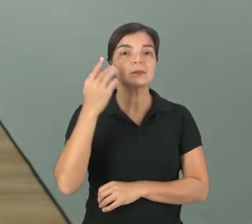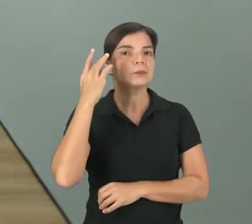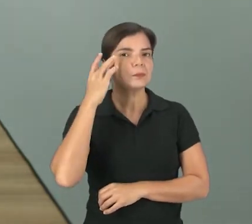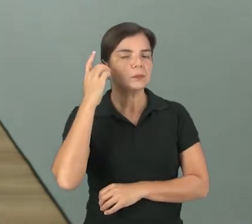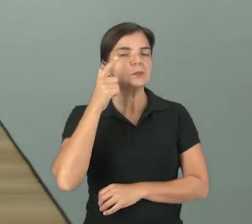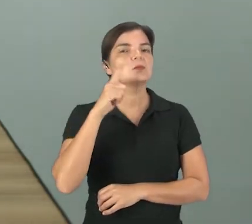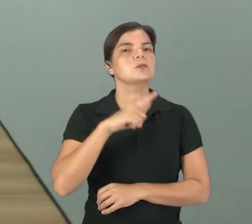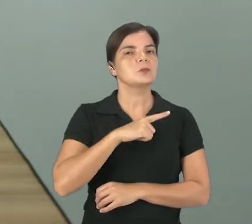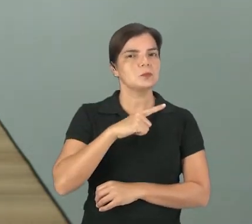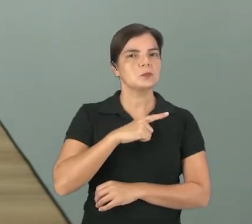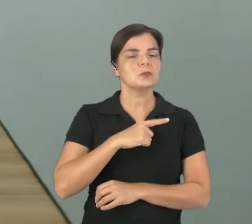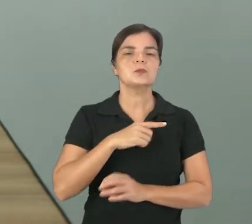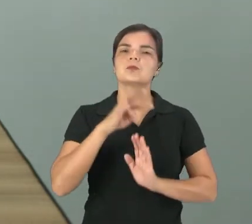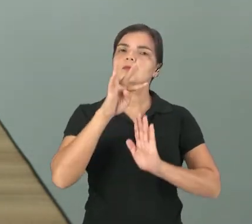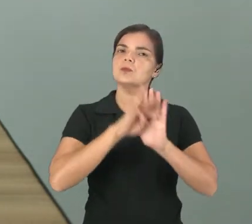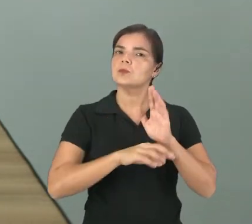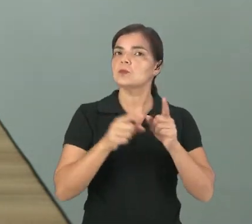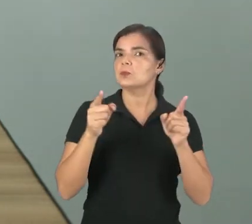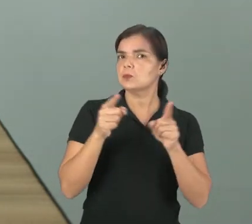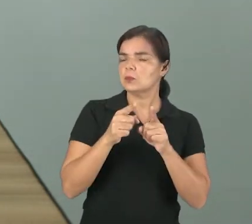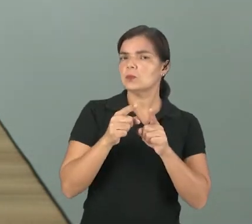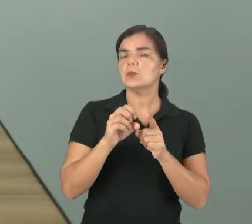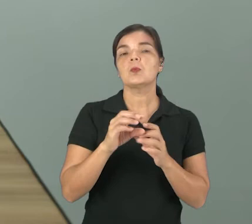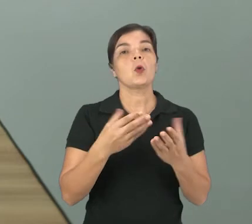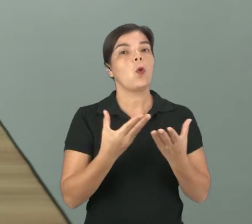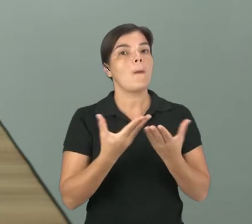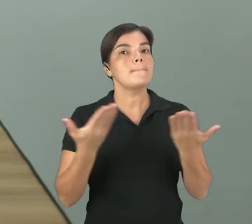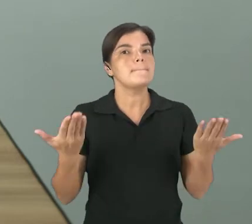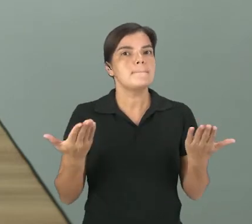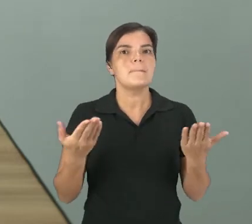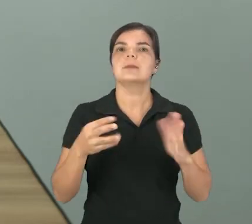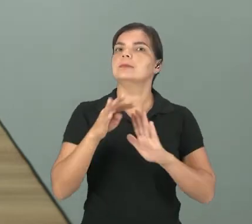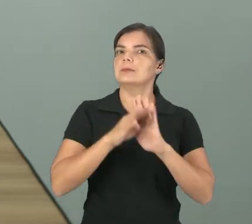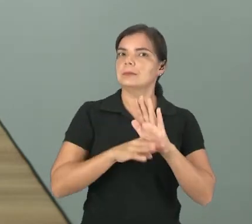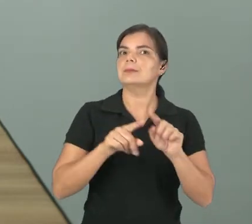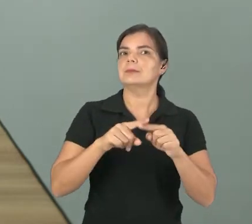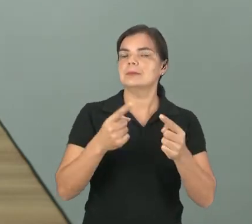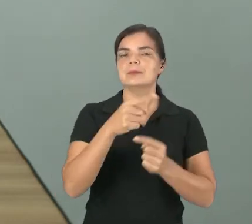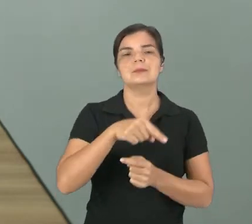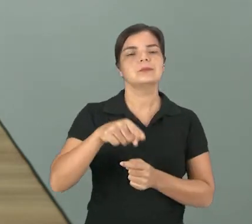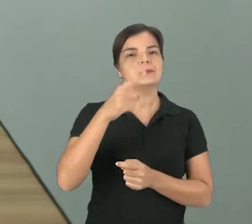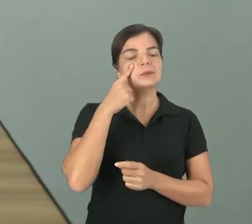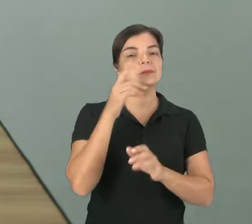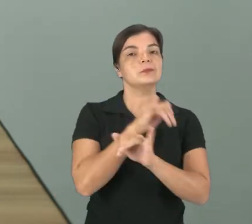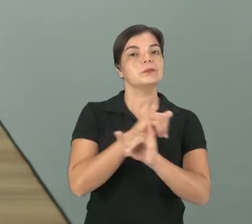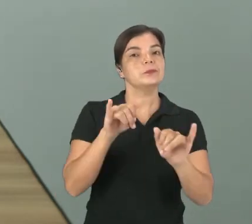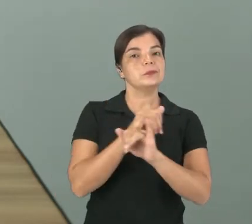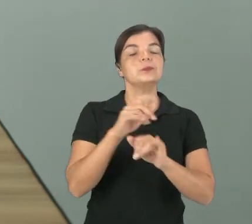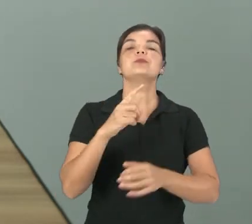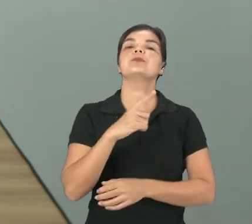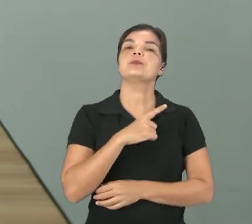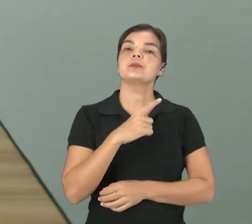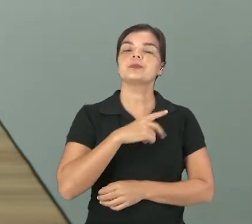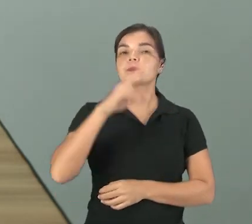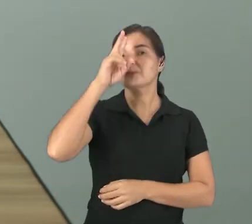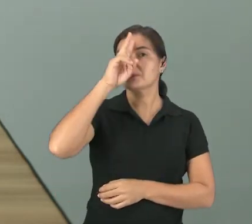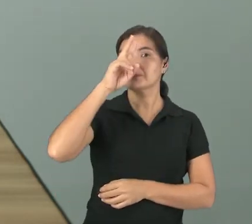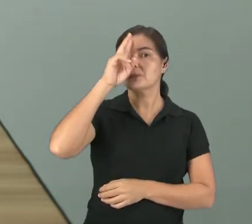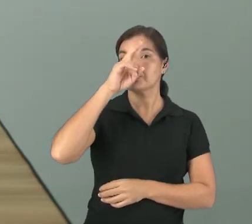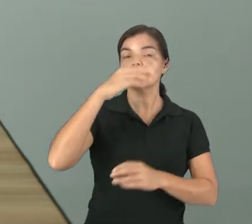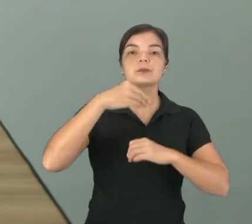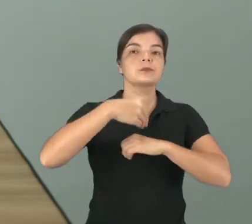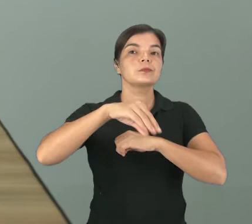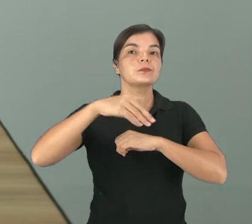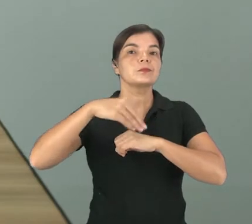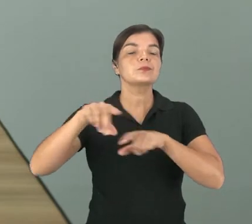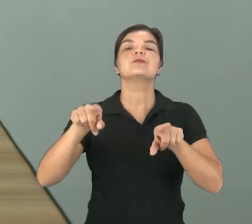que elas contêm pouco texto, muito texto? O que vocês pensam? Bom, quando falamos de propagandas, nós temos a lembrança de